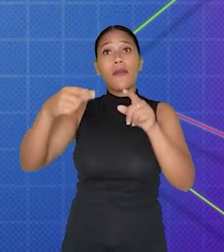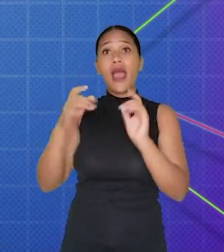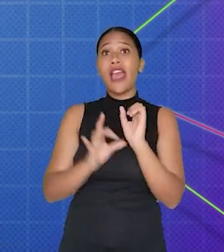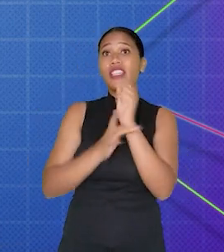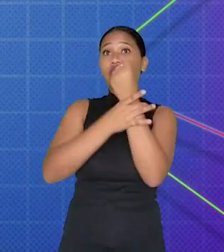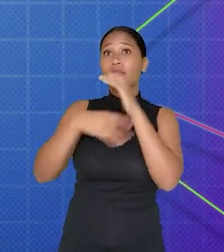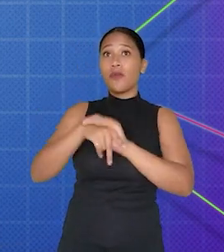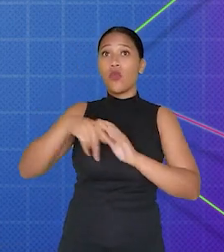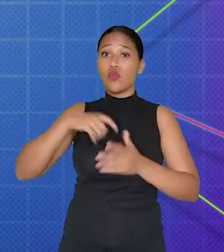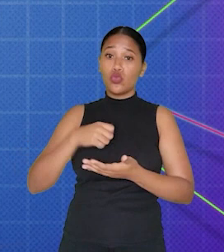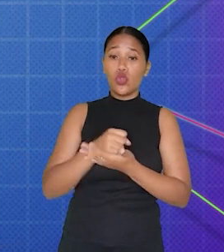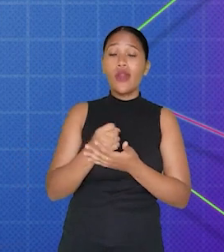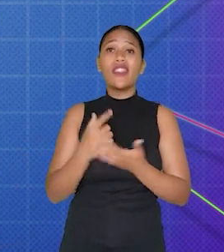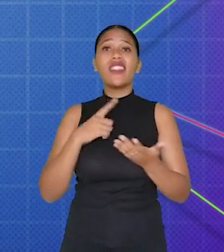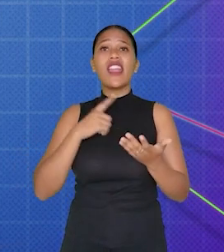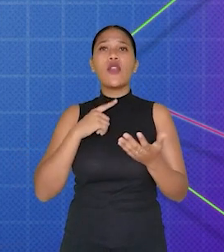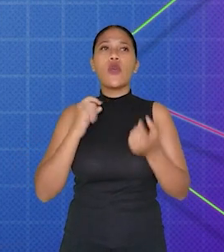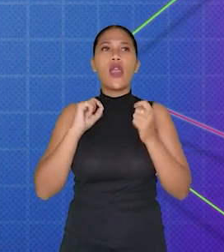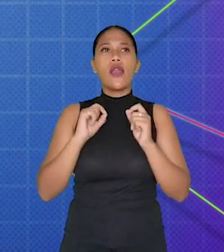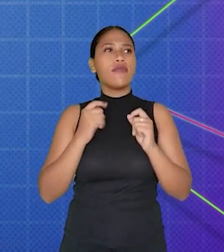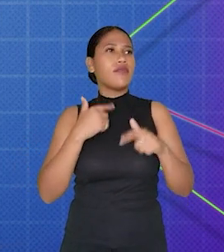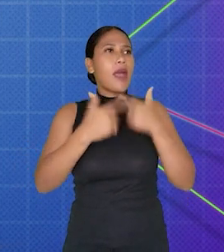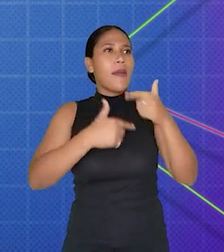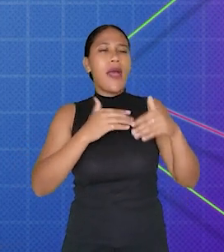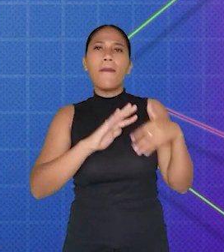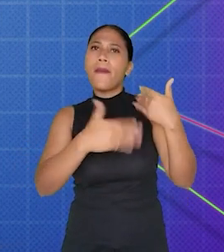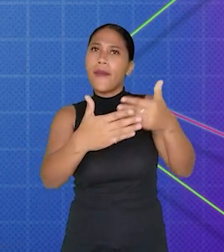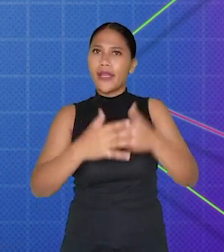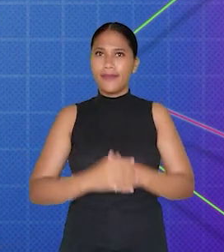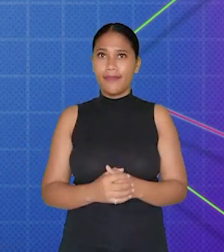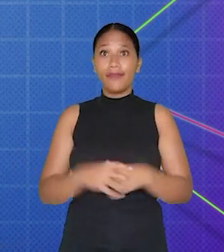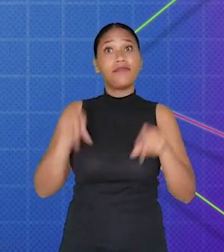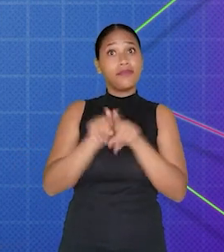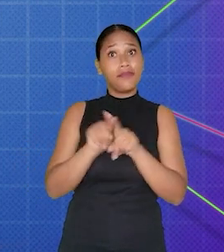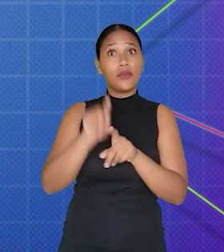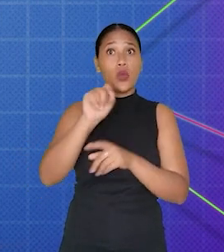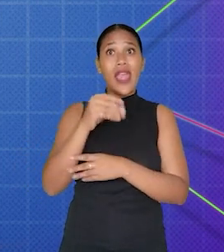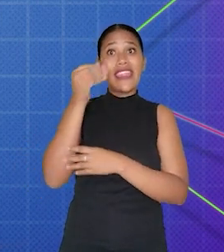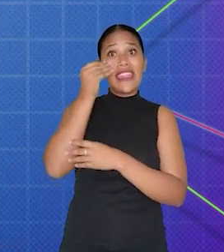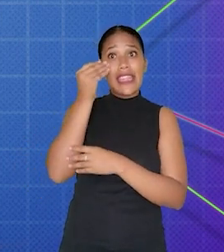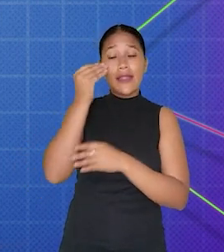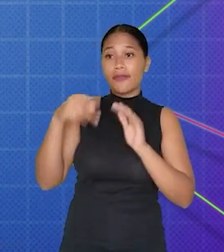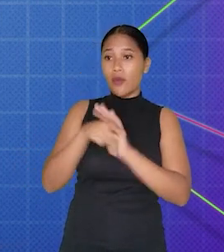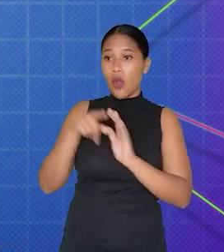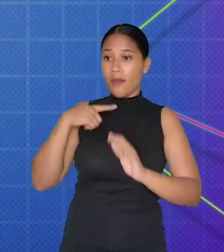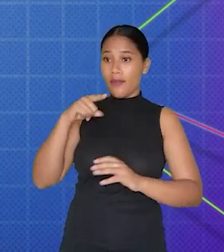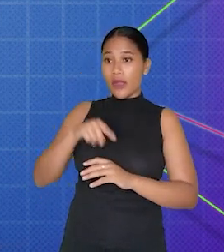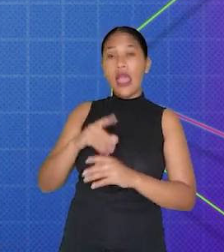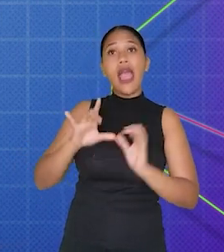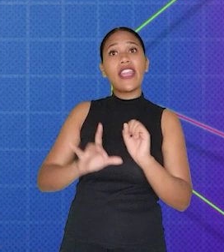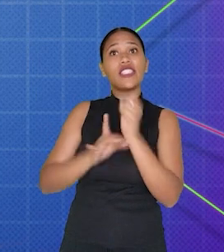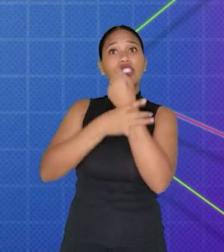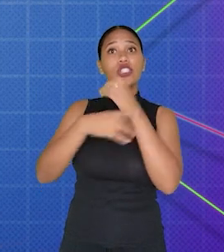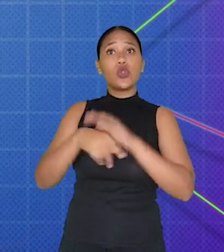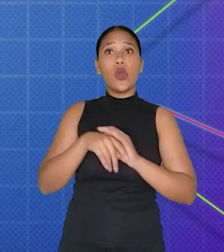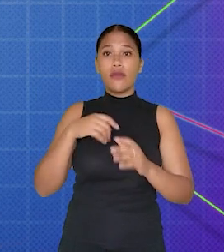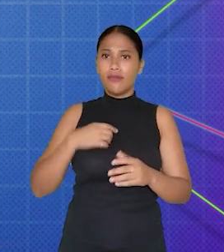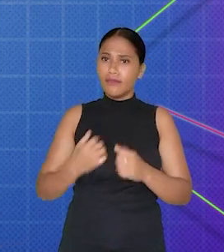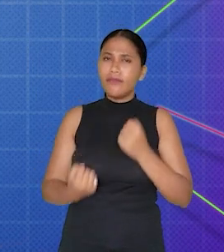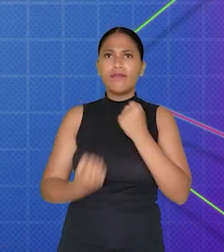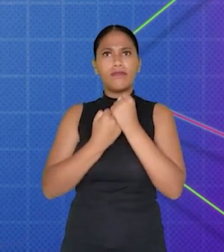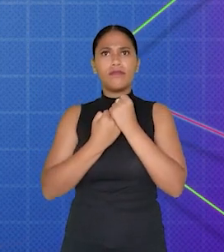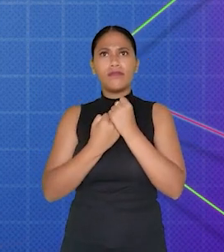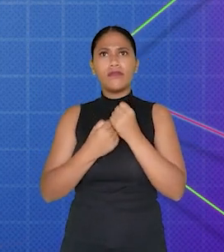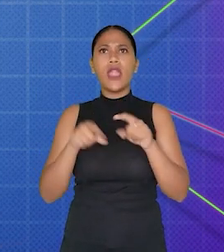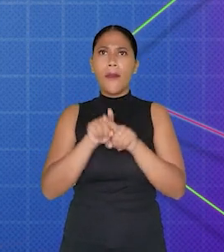de desempenho para garantir que o jogo possa lidar com uma carga de trabalho crescente. Além disso, testes de unidade e integração são importantes